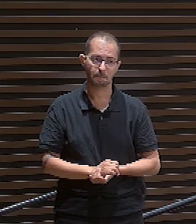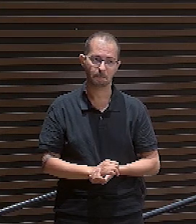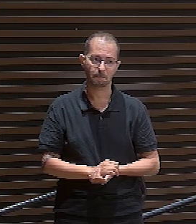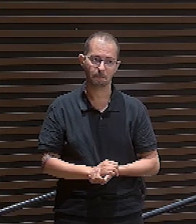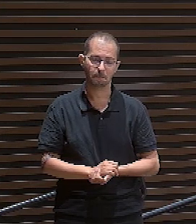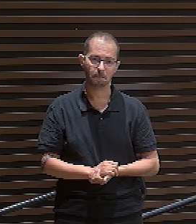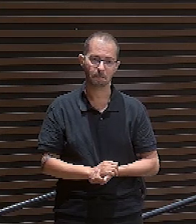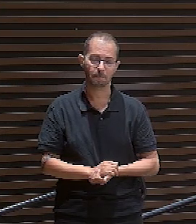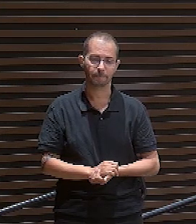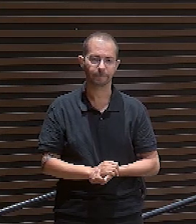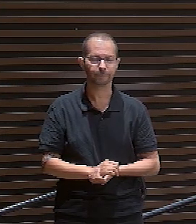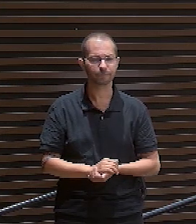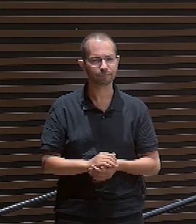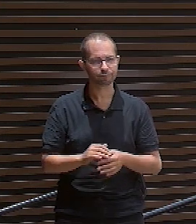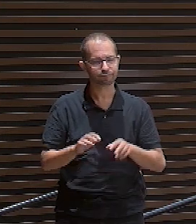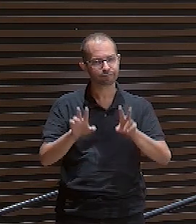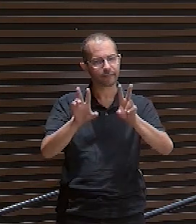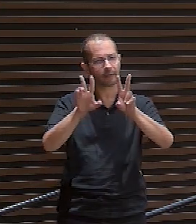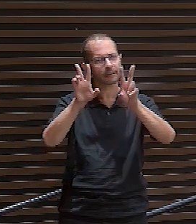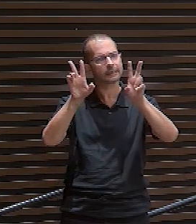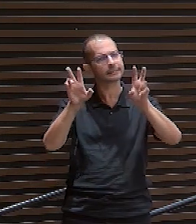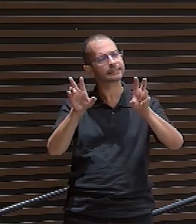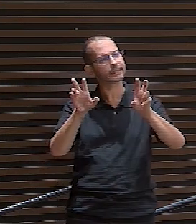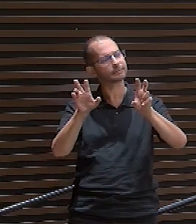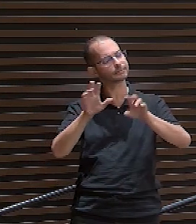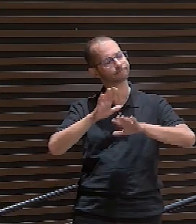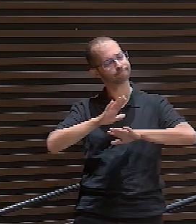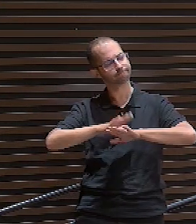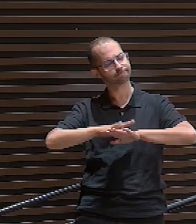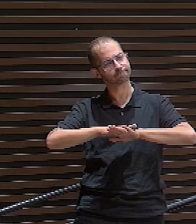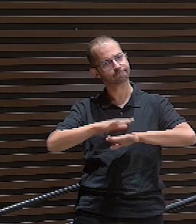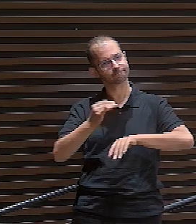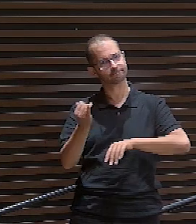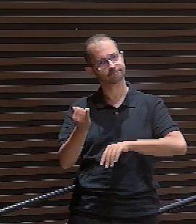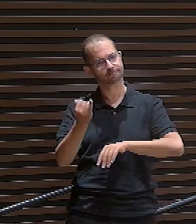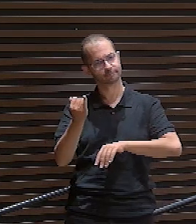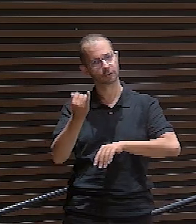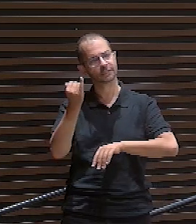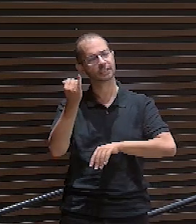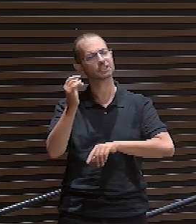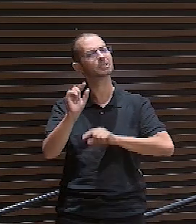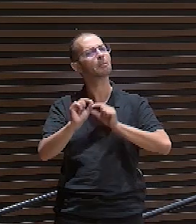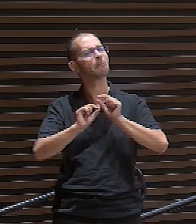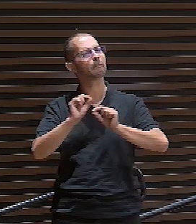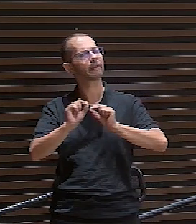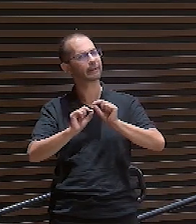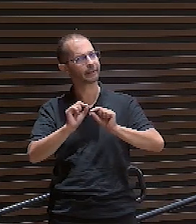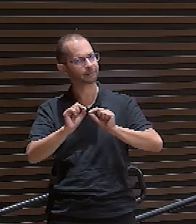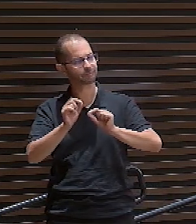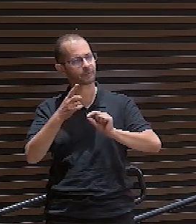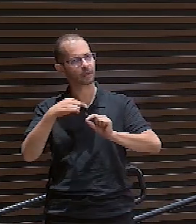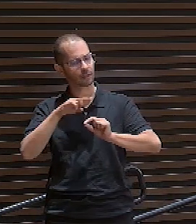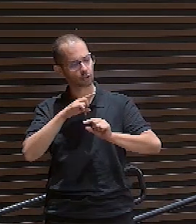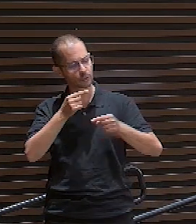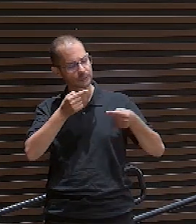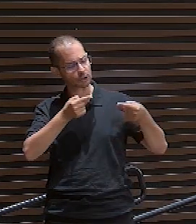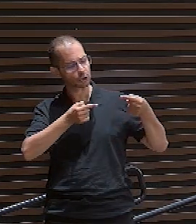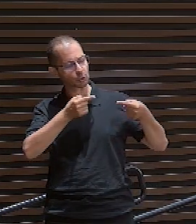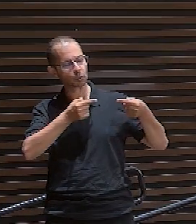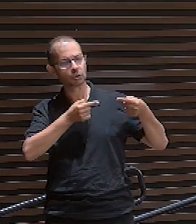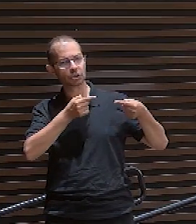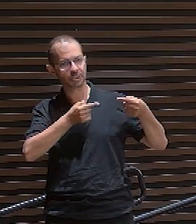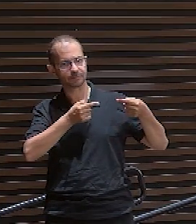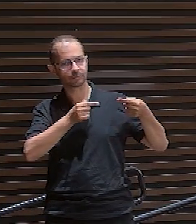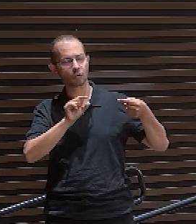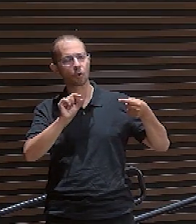Esse tema, ele é crucial para discutir os desafios